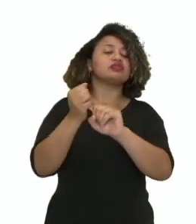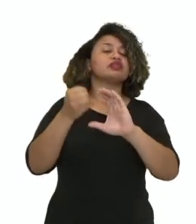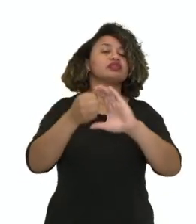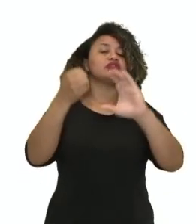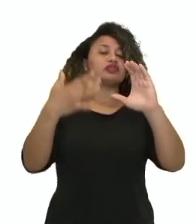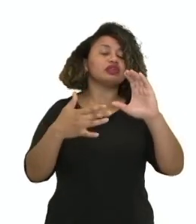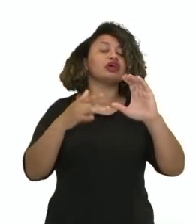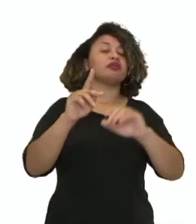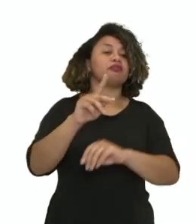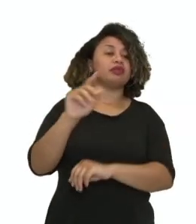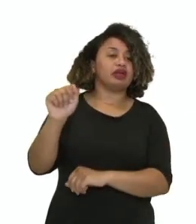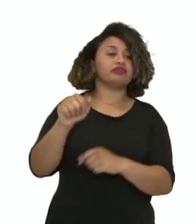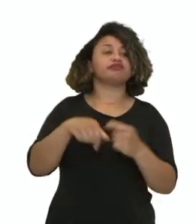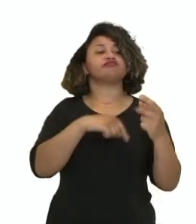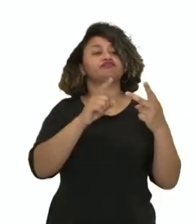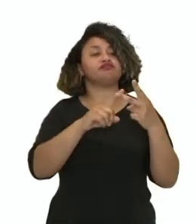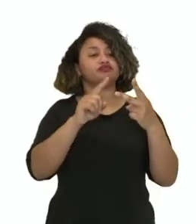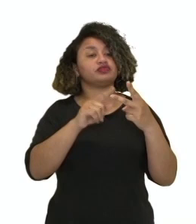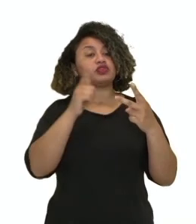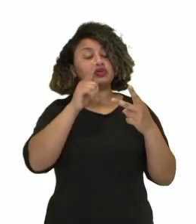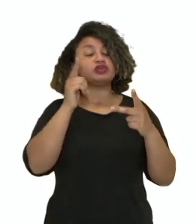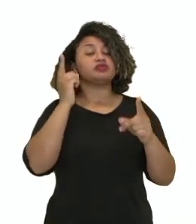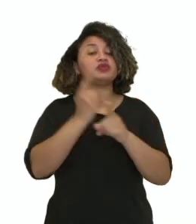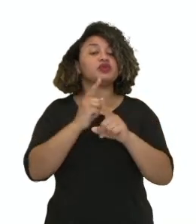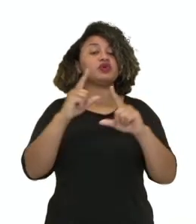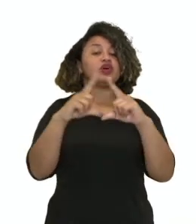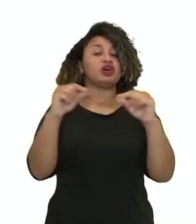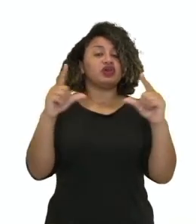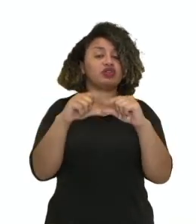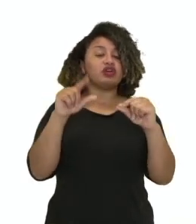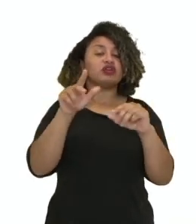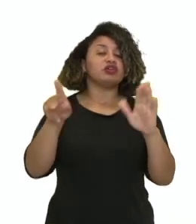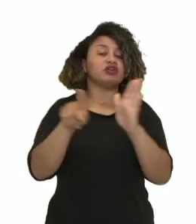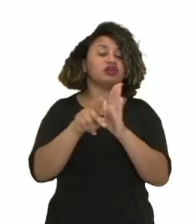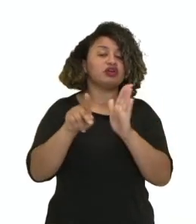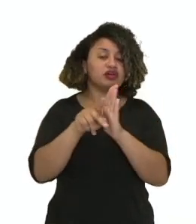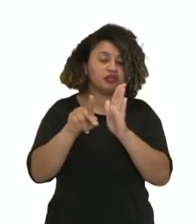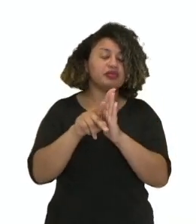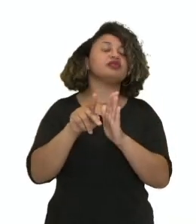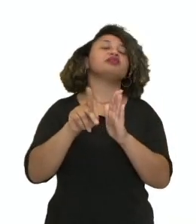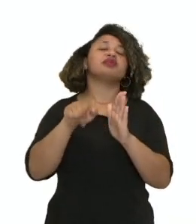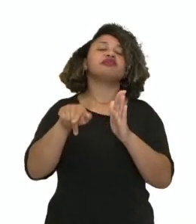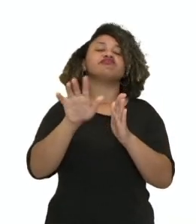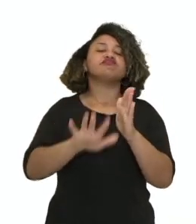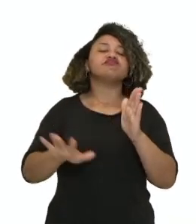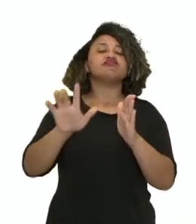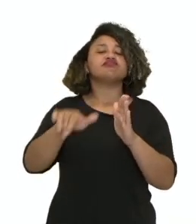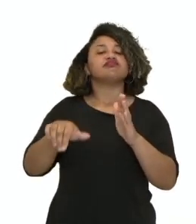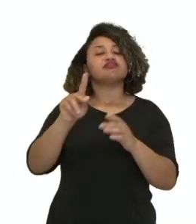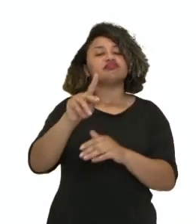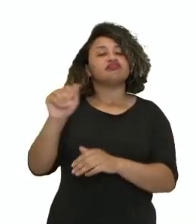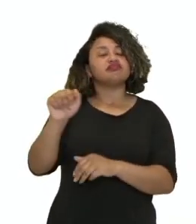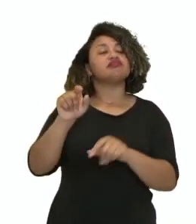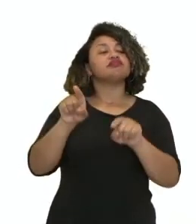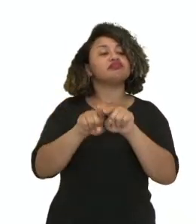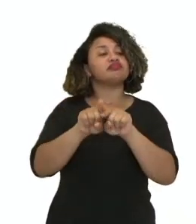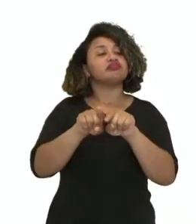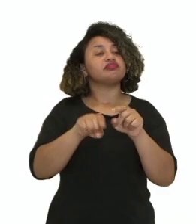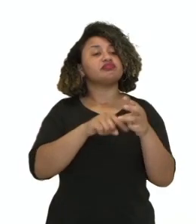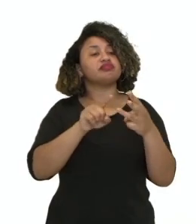PA, encontramos a fórmula que determina o termo geral de uma PA e também resolvemos